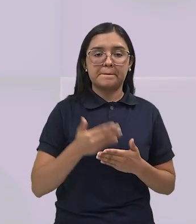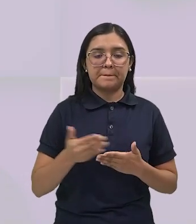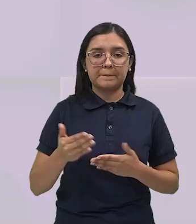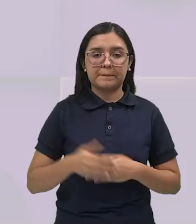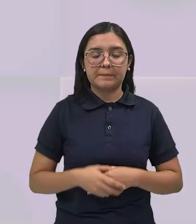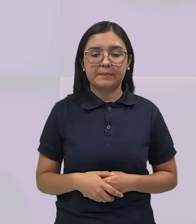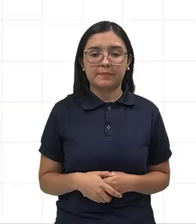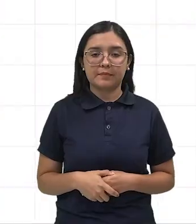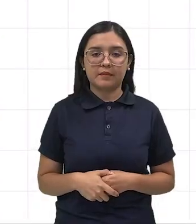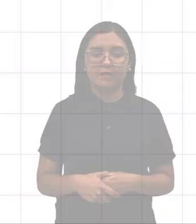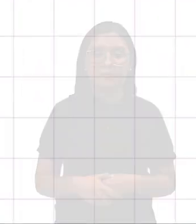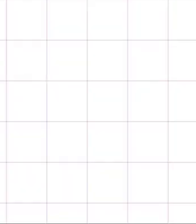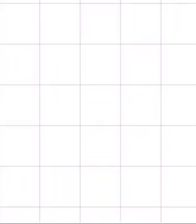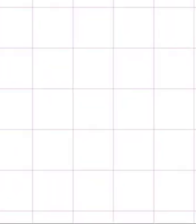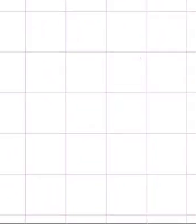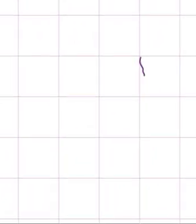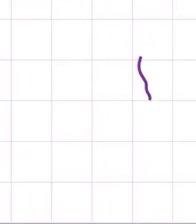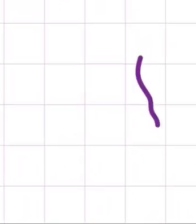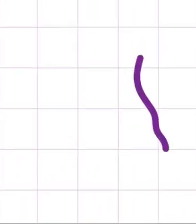aula.